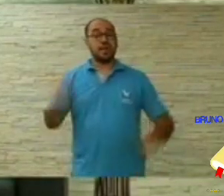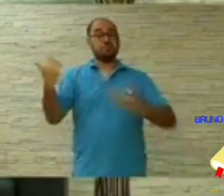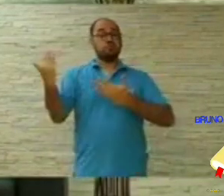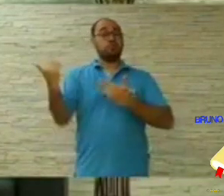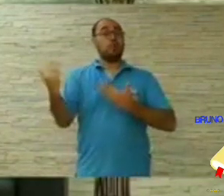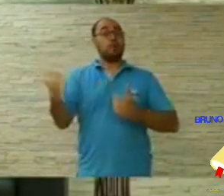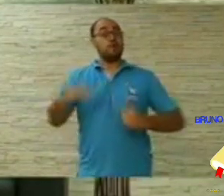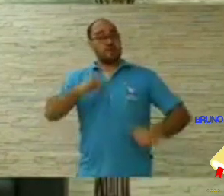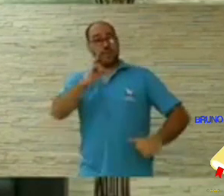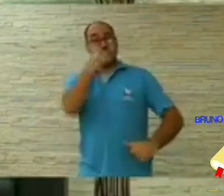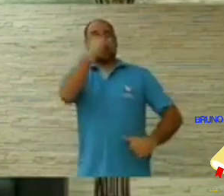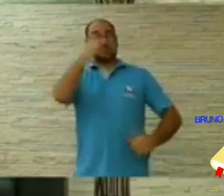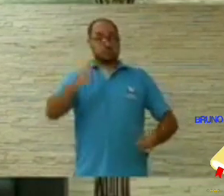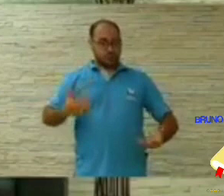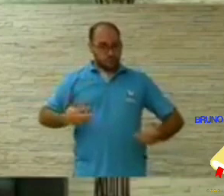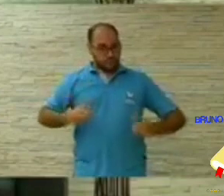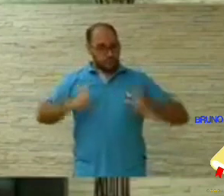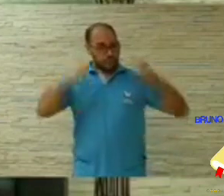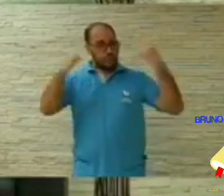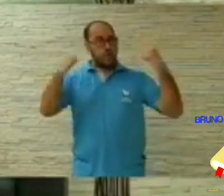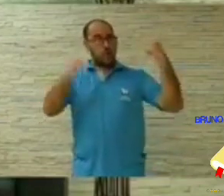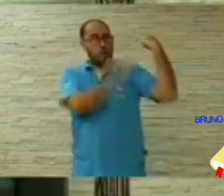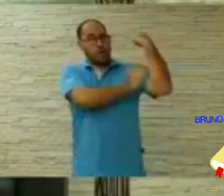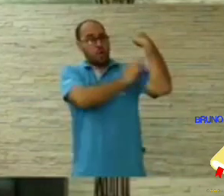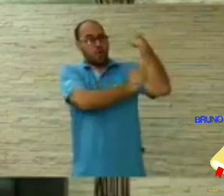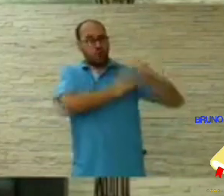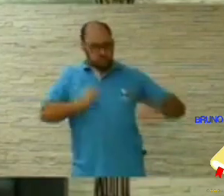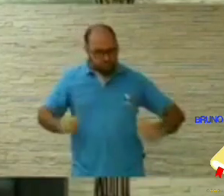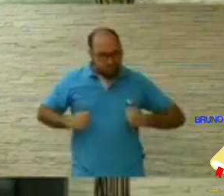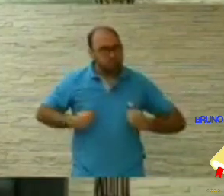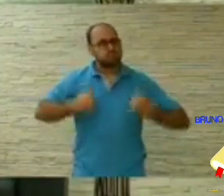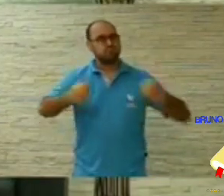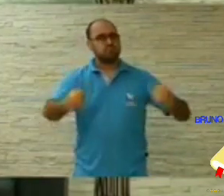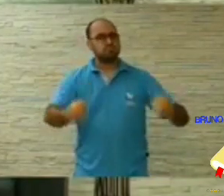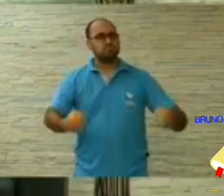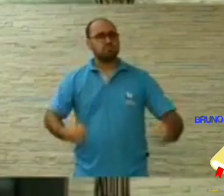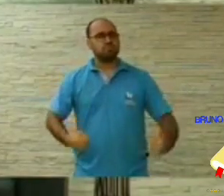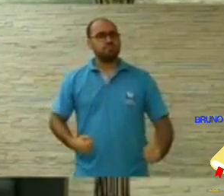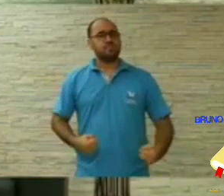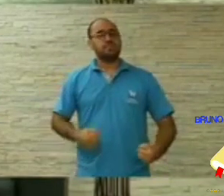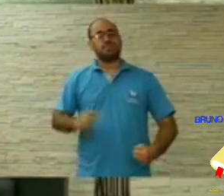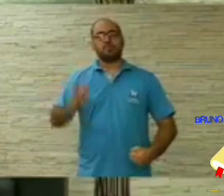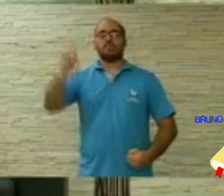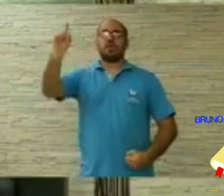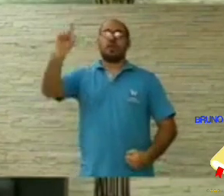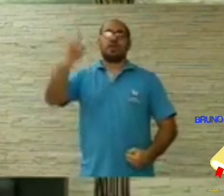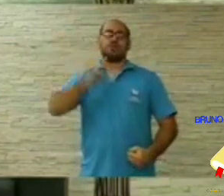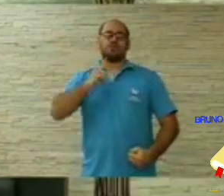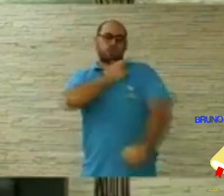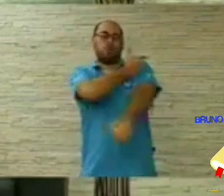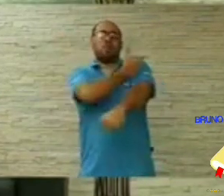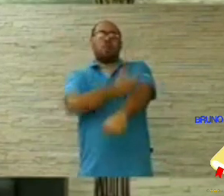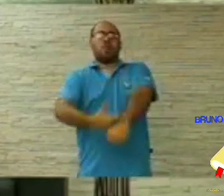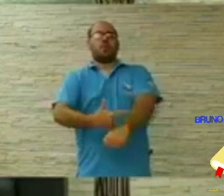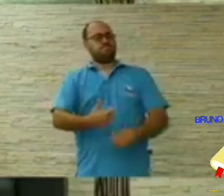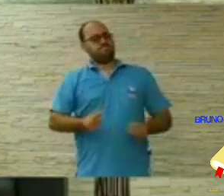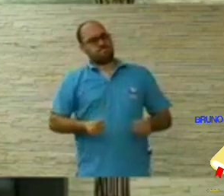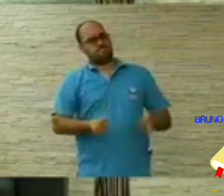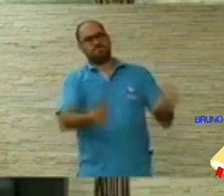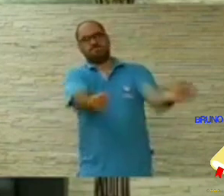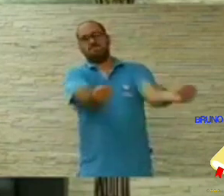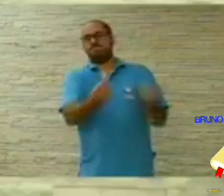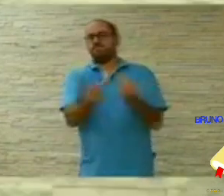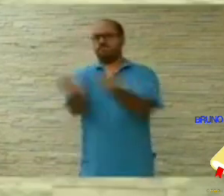força, energia. Deus ergue você, honra você, em nome de Jesus. O verso